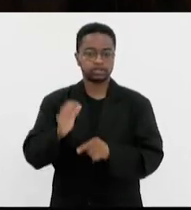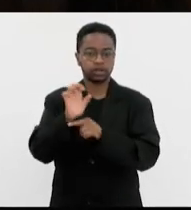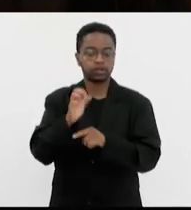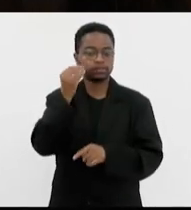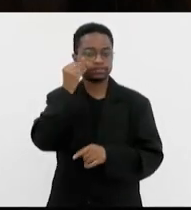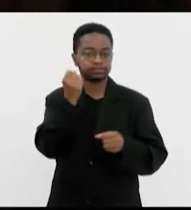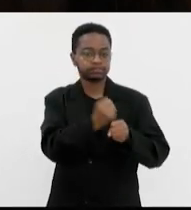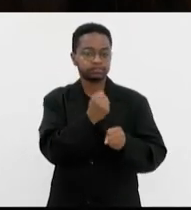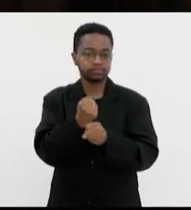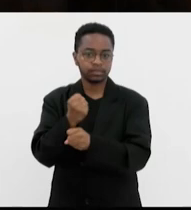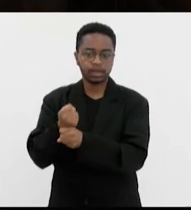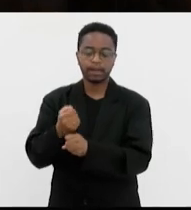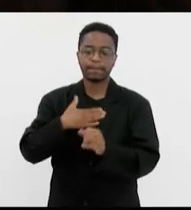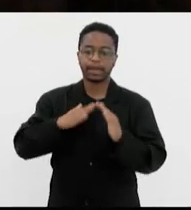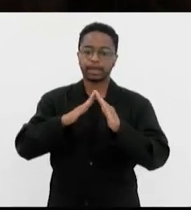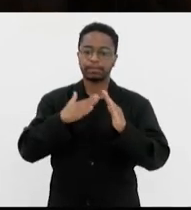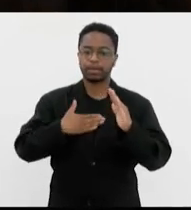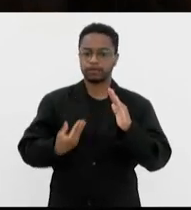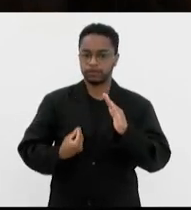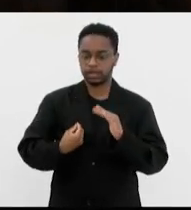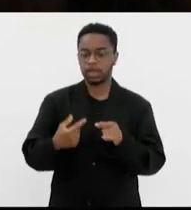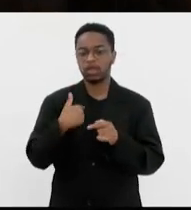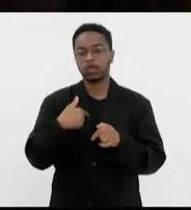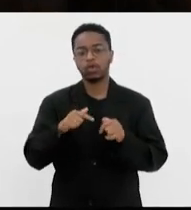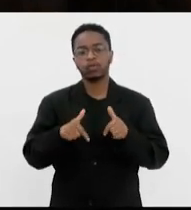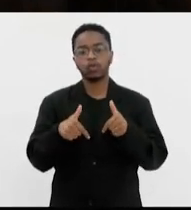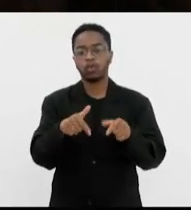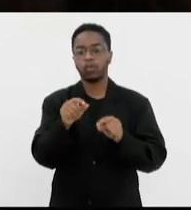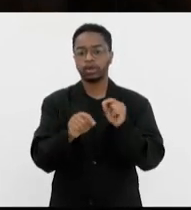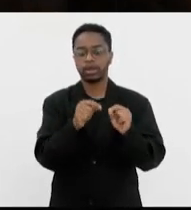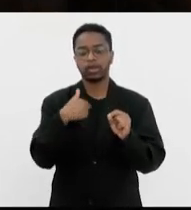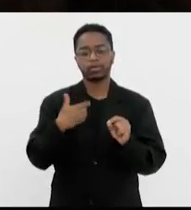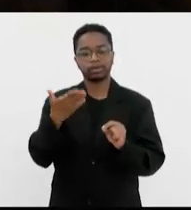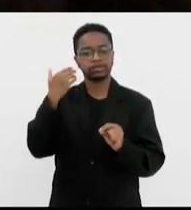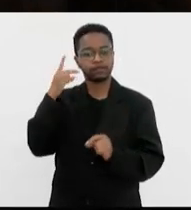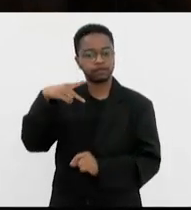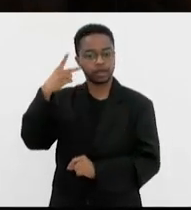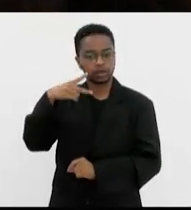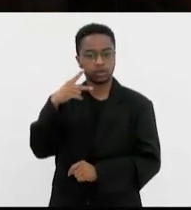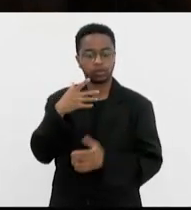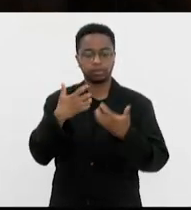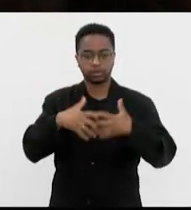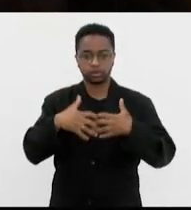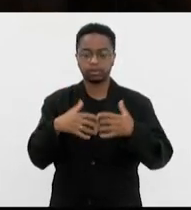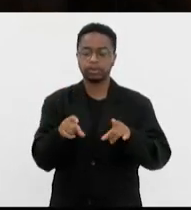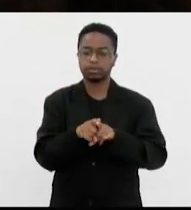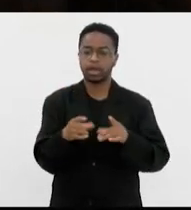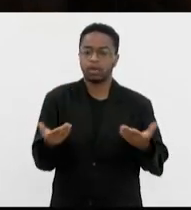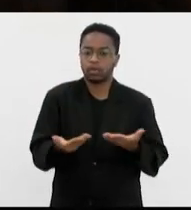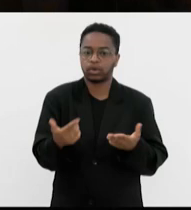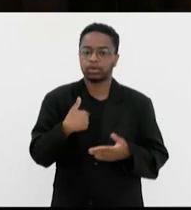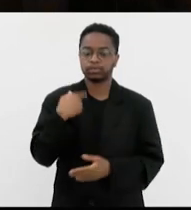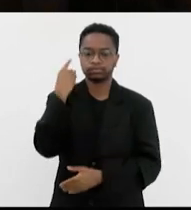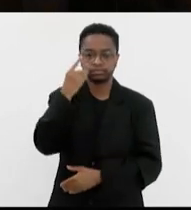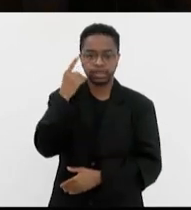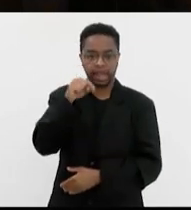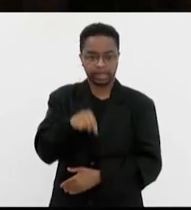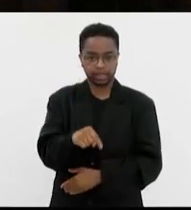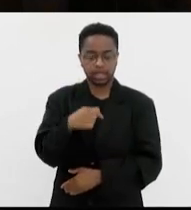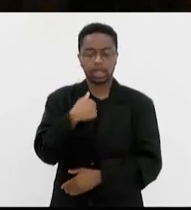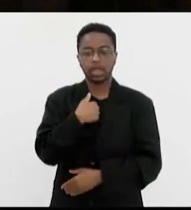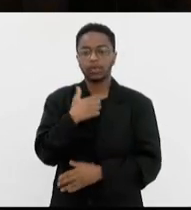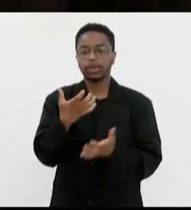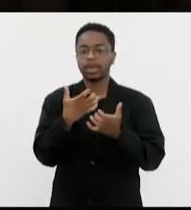Casa Minha Vida. E eu vou fazer o que eu sempre fiz, desde que era vereador em Petrópolis e hoje que sou deputado estadual aqui pelas nossas cidades.